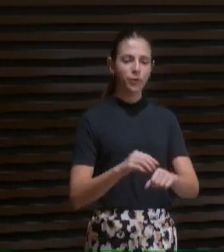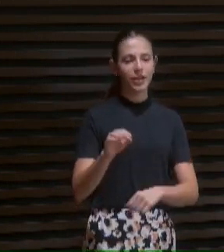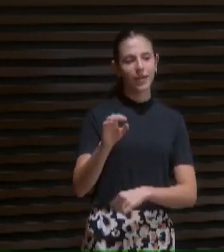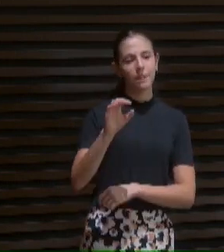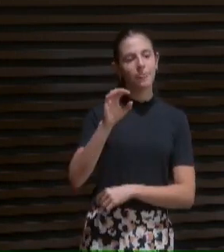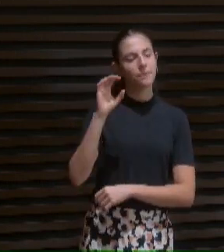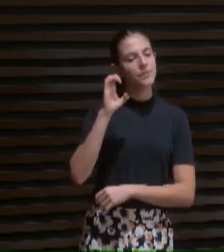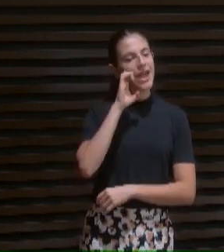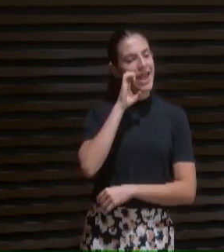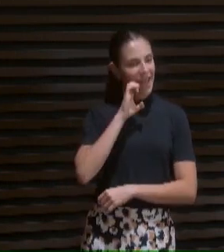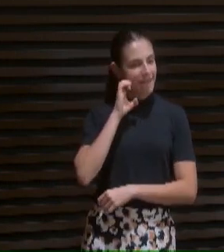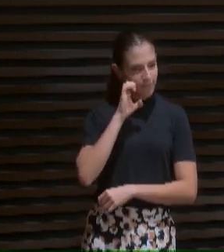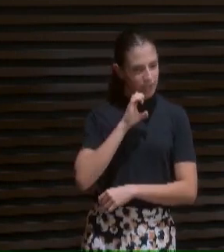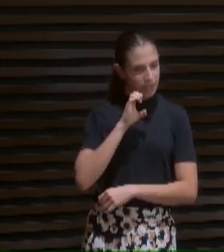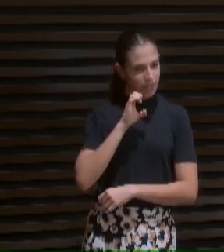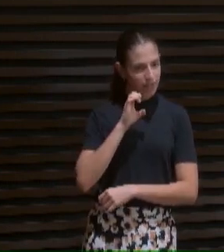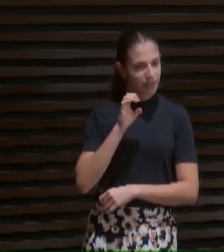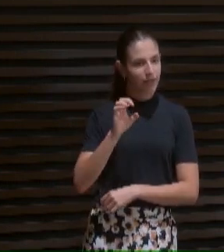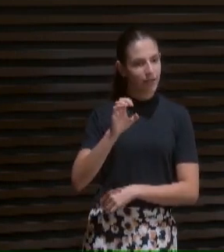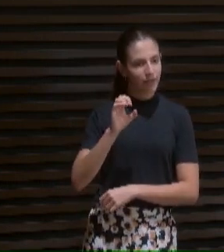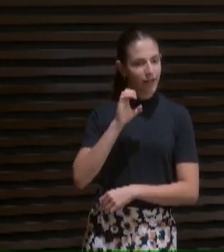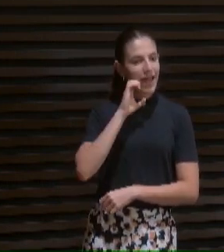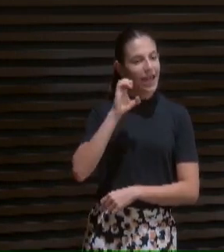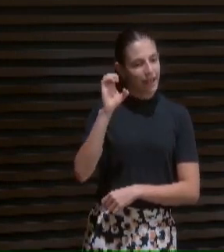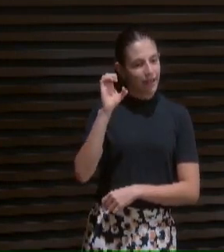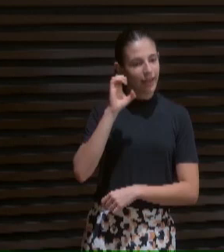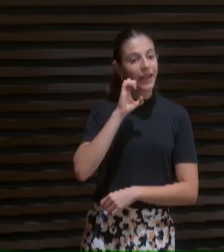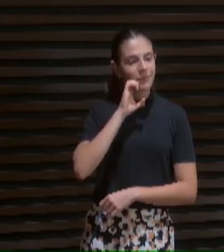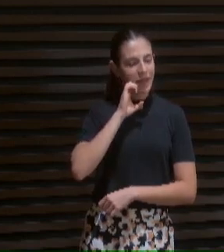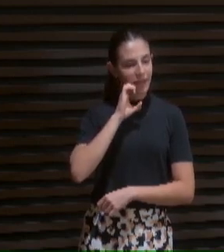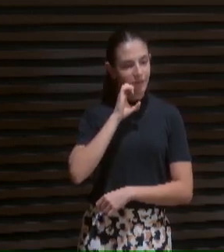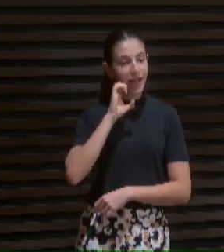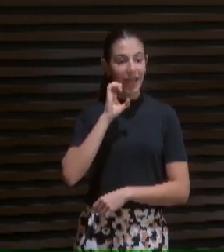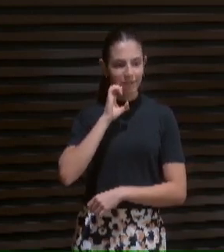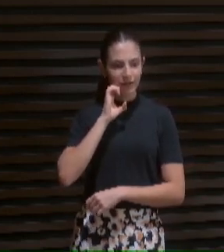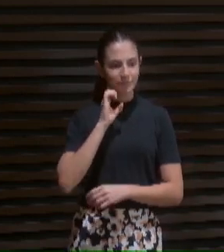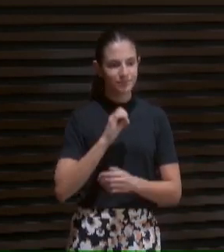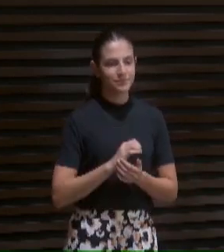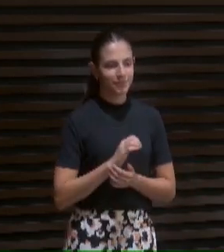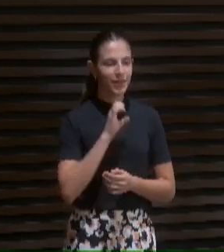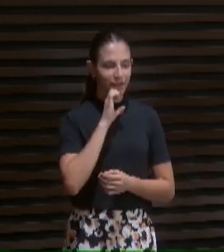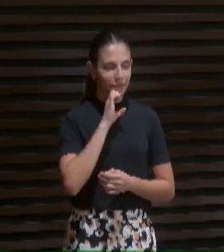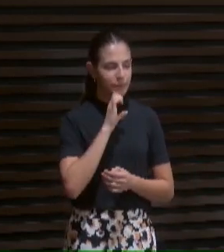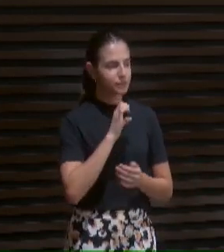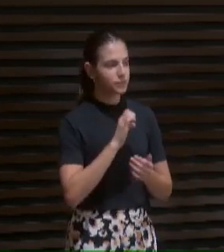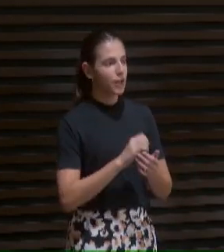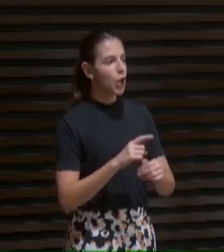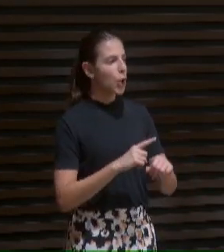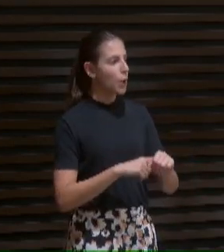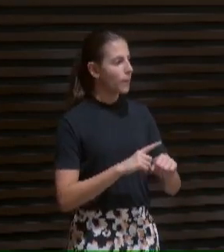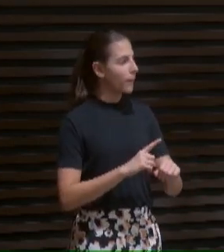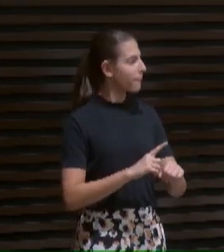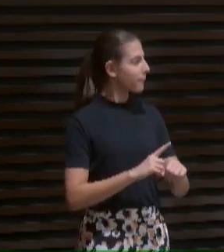estava fazendo ali a prestação de contas, né? Falou com Adão,